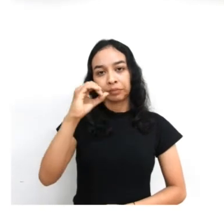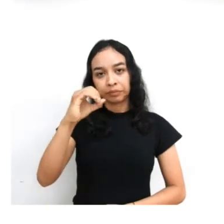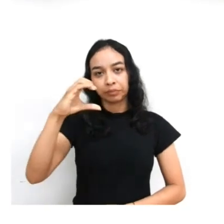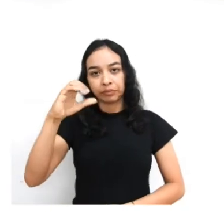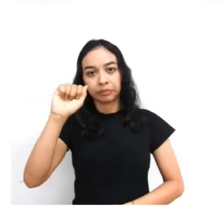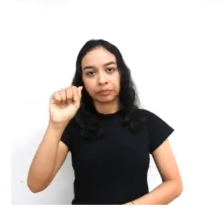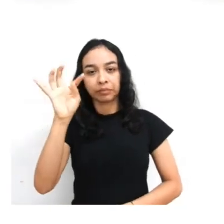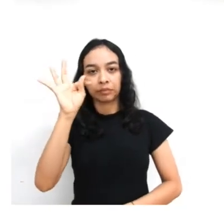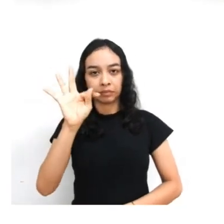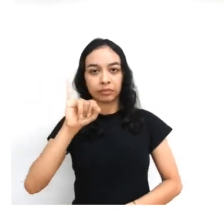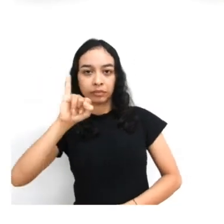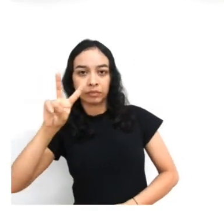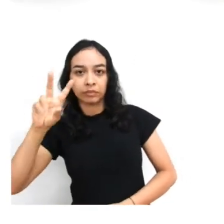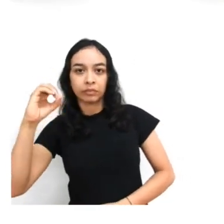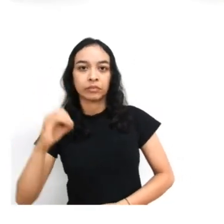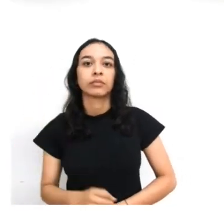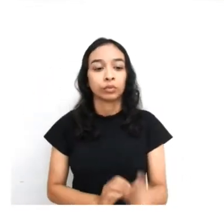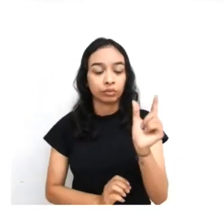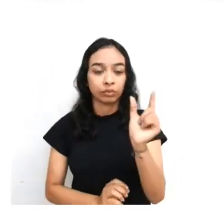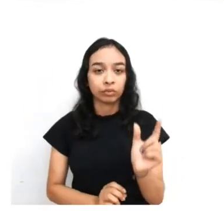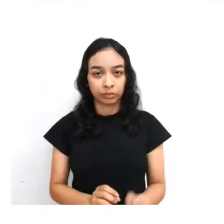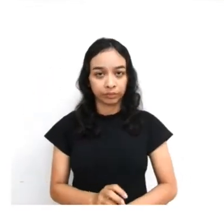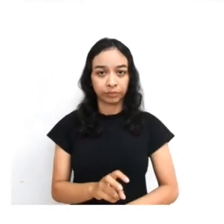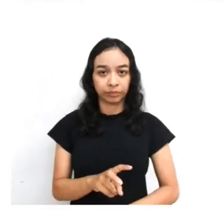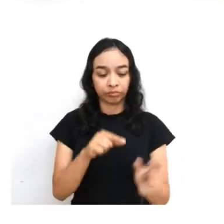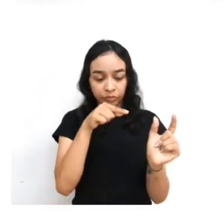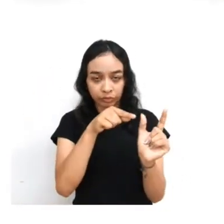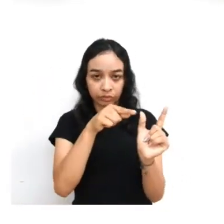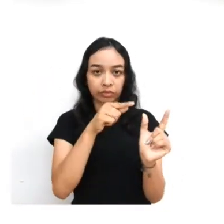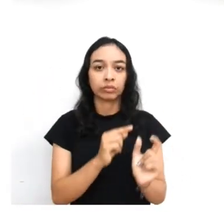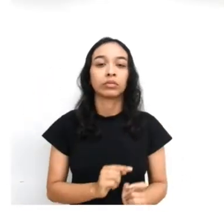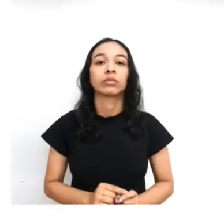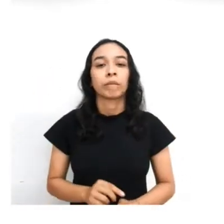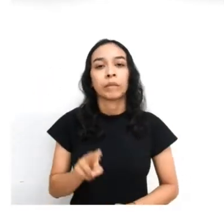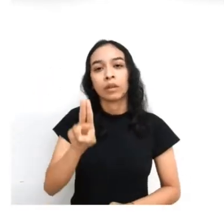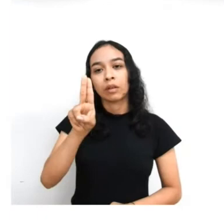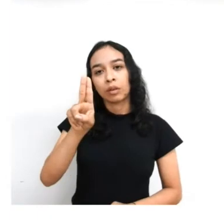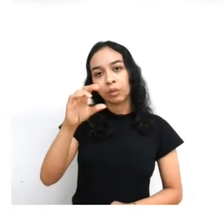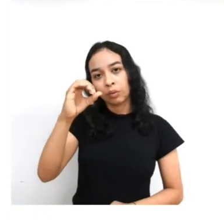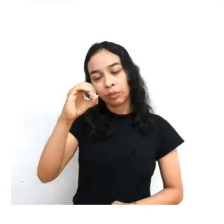Vocativo. O termo vocativo vem de vocare, chamar.